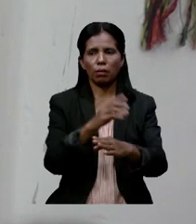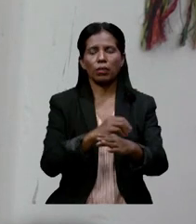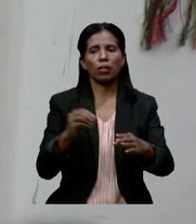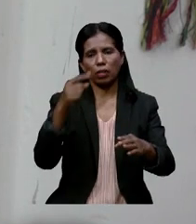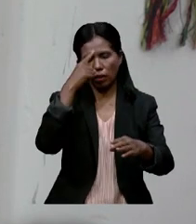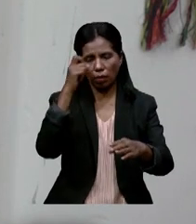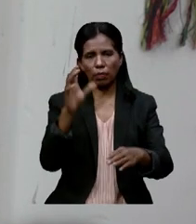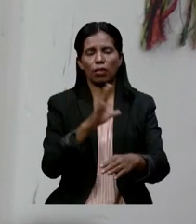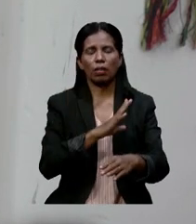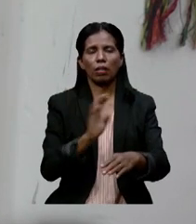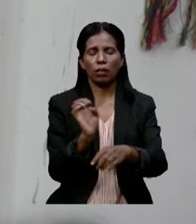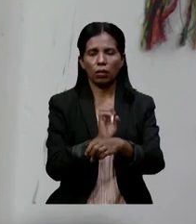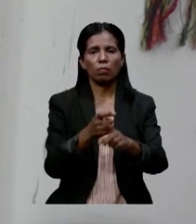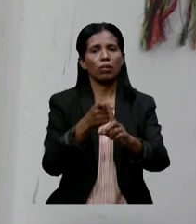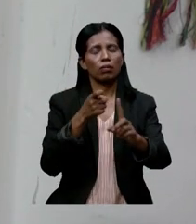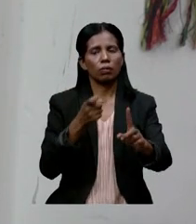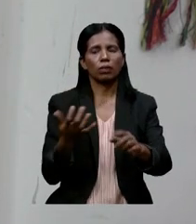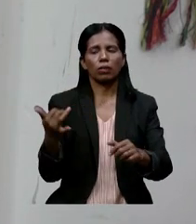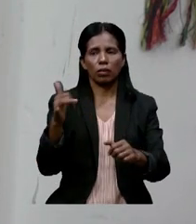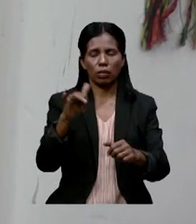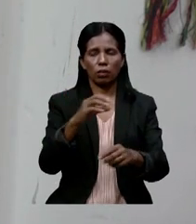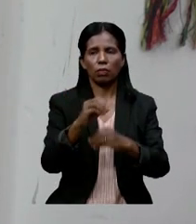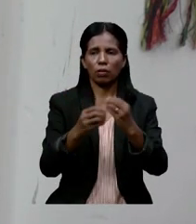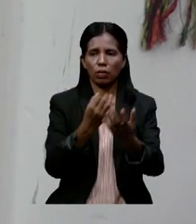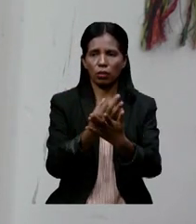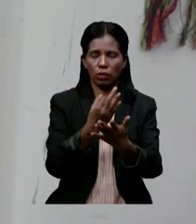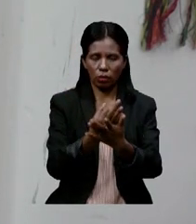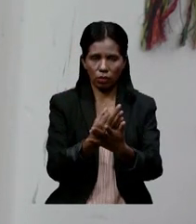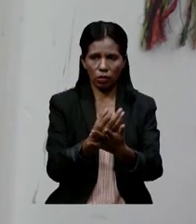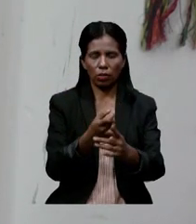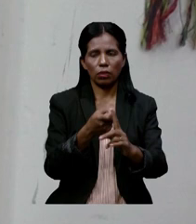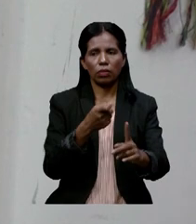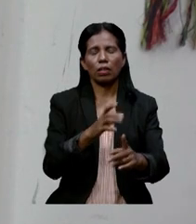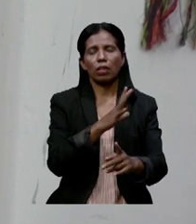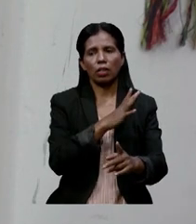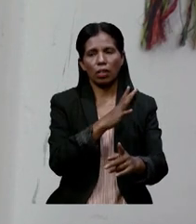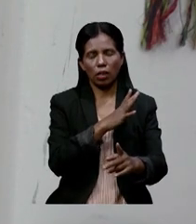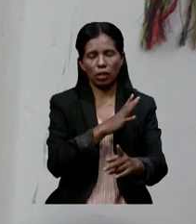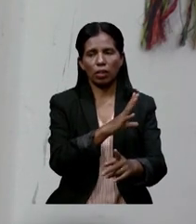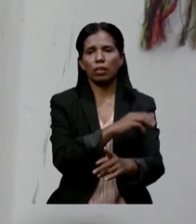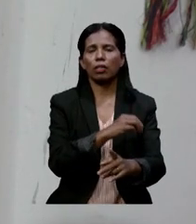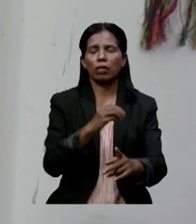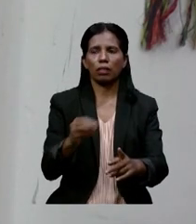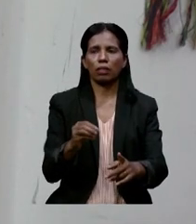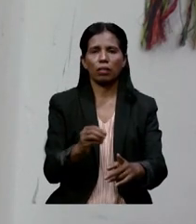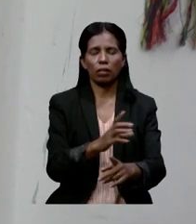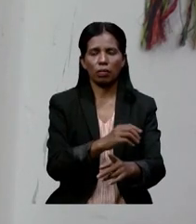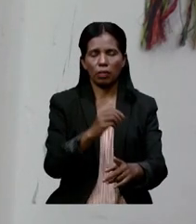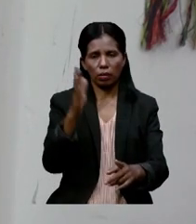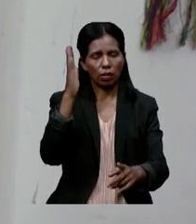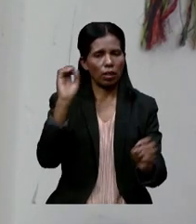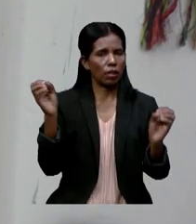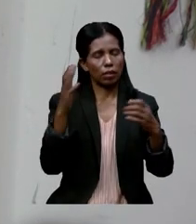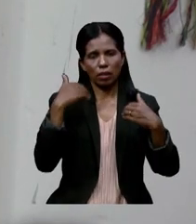económica que as mulheres ou financeira das mulheres dependendo pelos homens por falta de